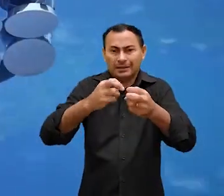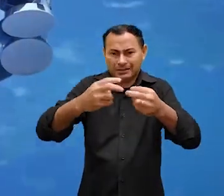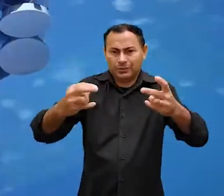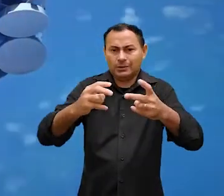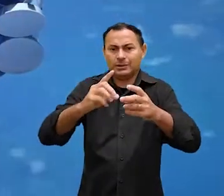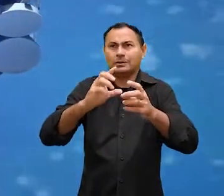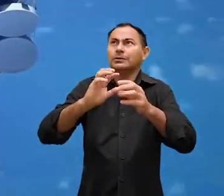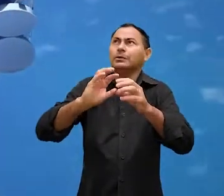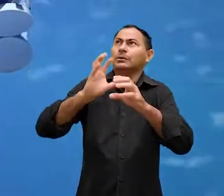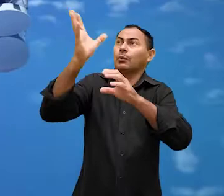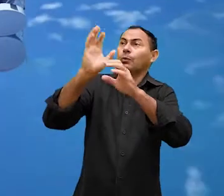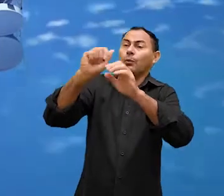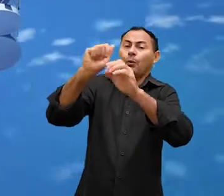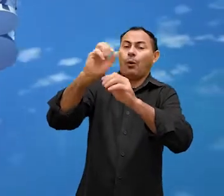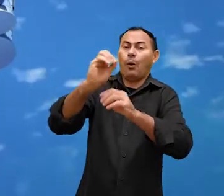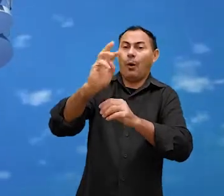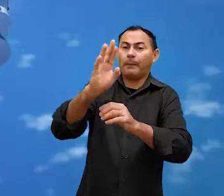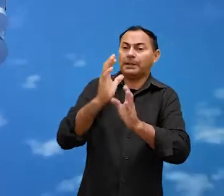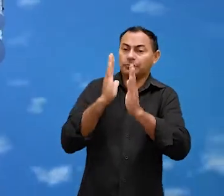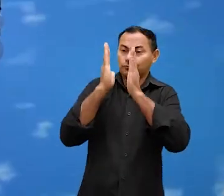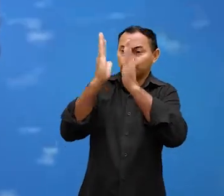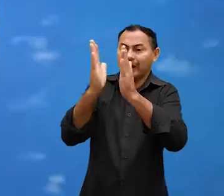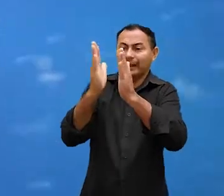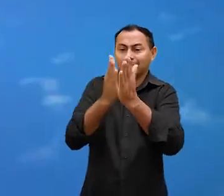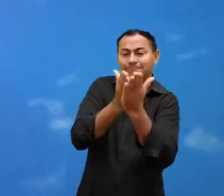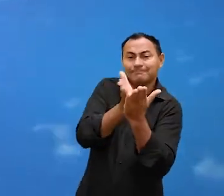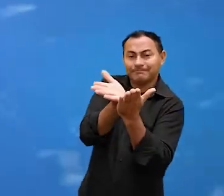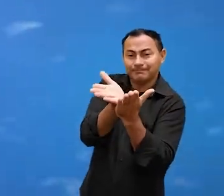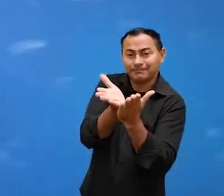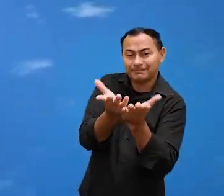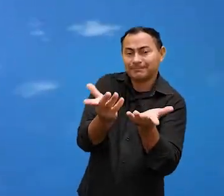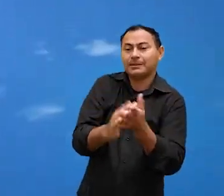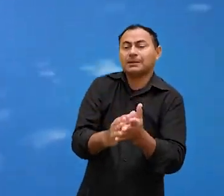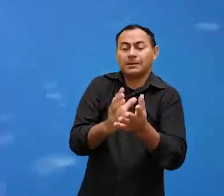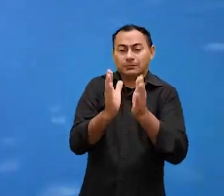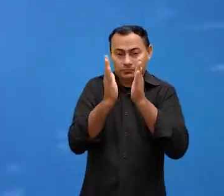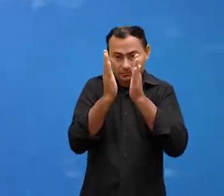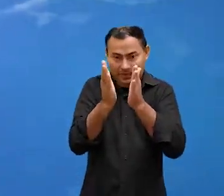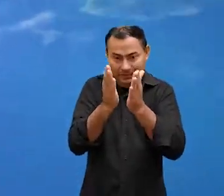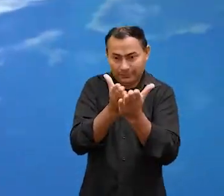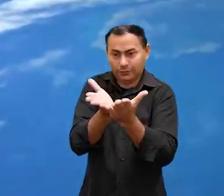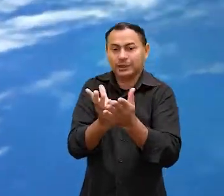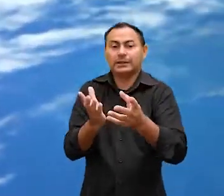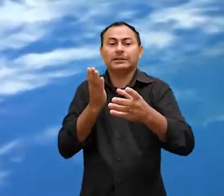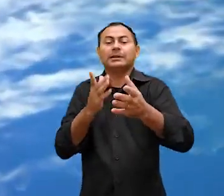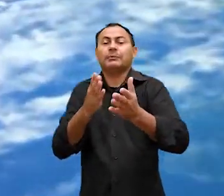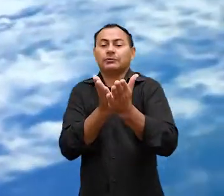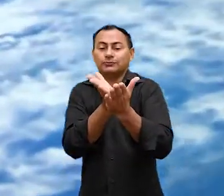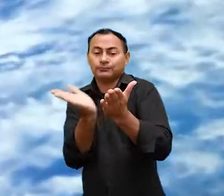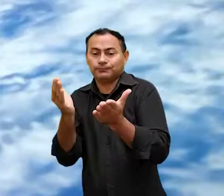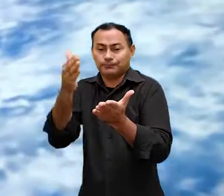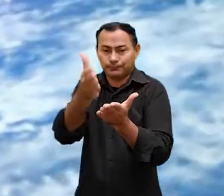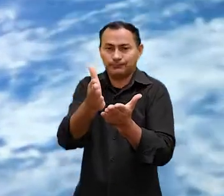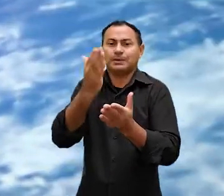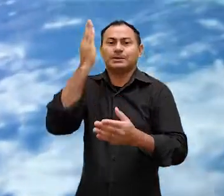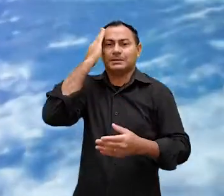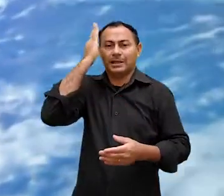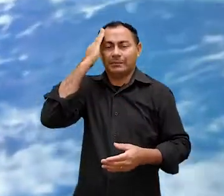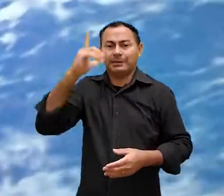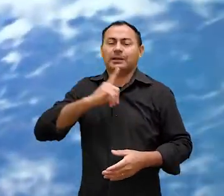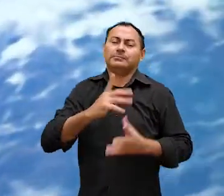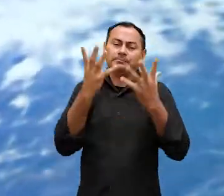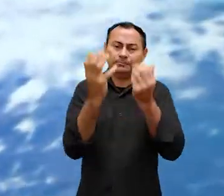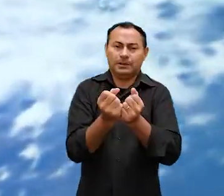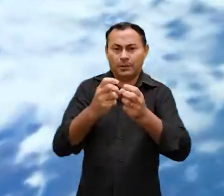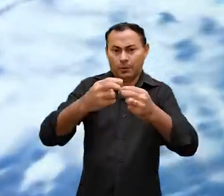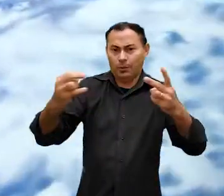em órbita e ela sai do seu centro. Se o centro dela mudar depois de entrar em órbita, eles sabem que terão que lidar